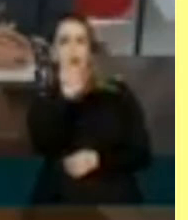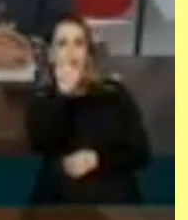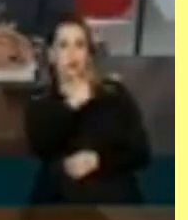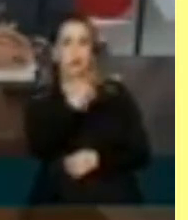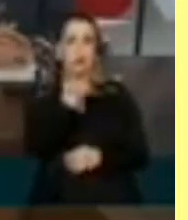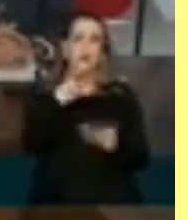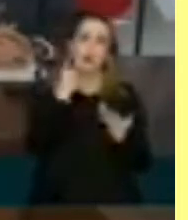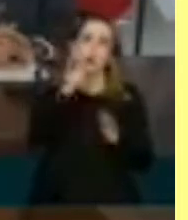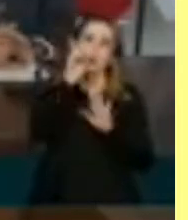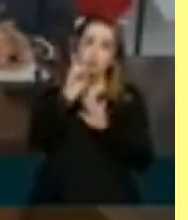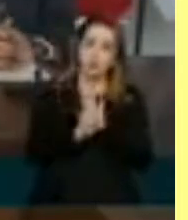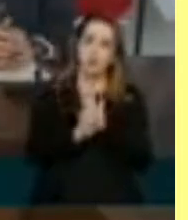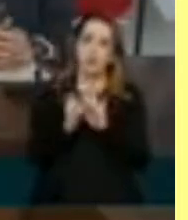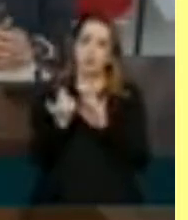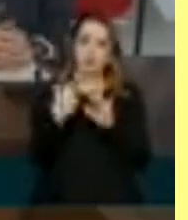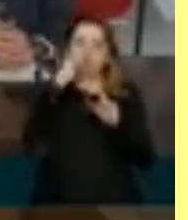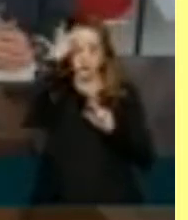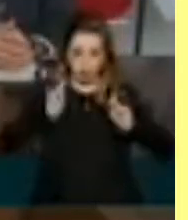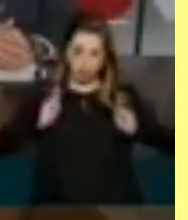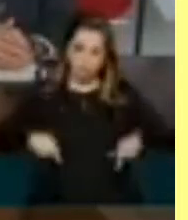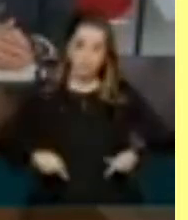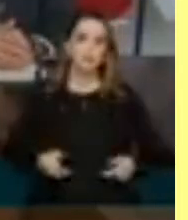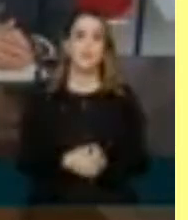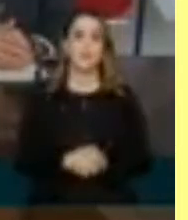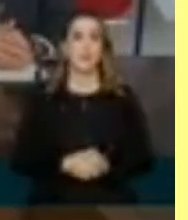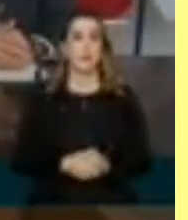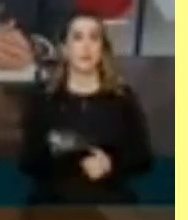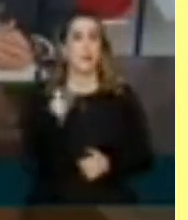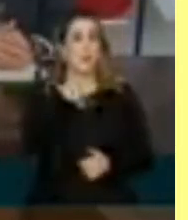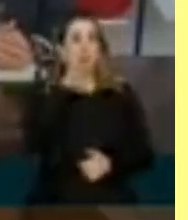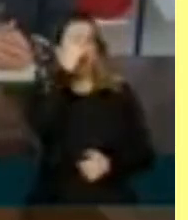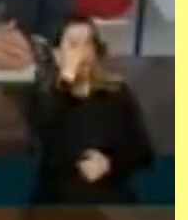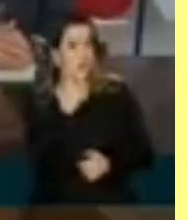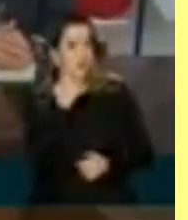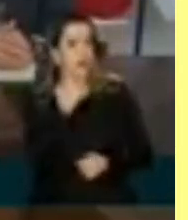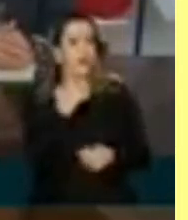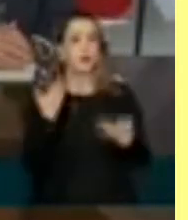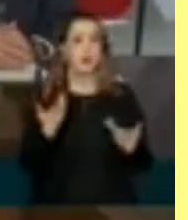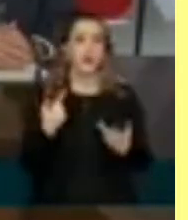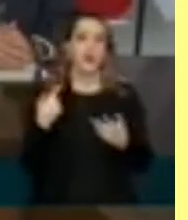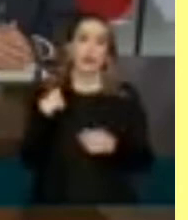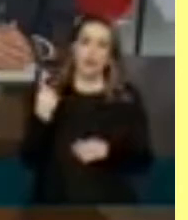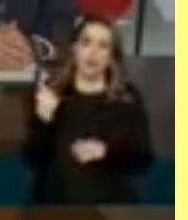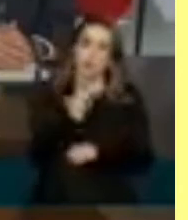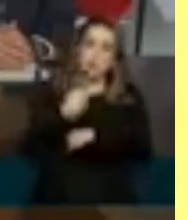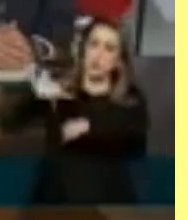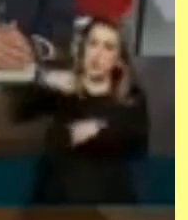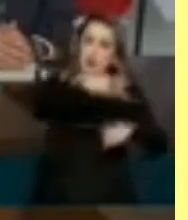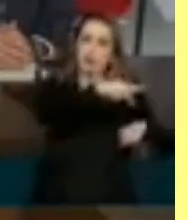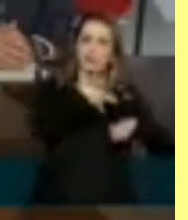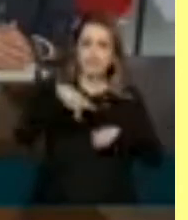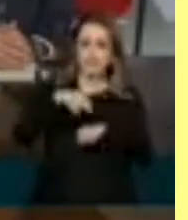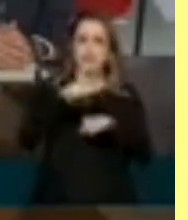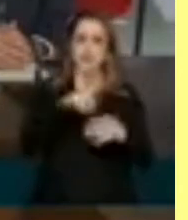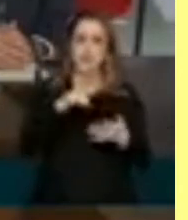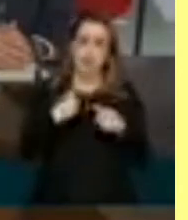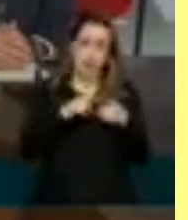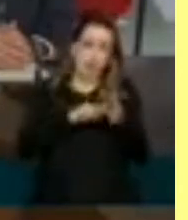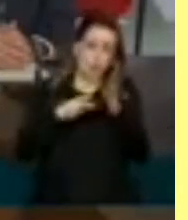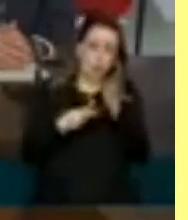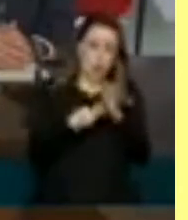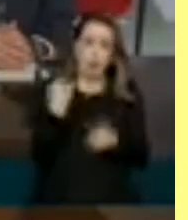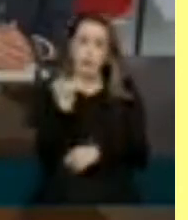humanos. A situação é ainda mais grave em países como os nossos, onde o número significativo de